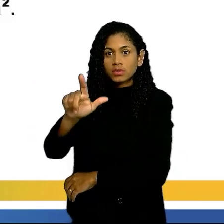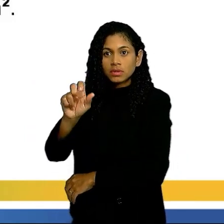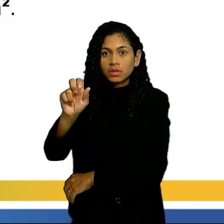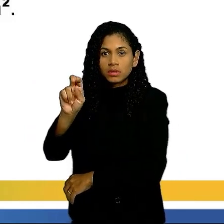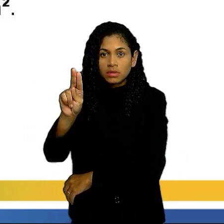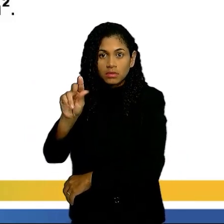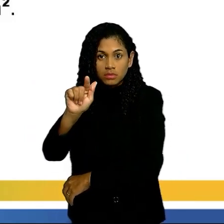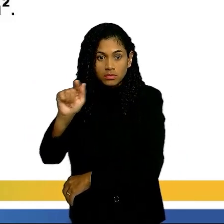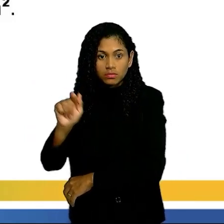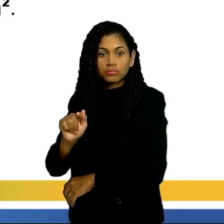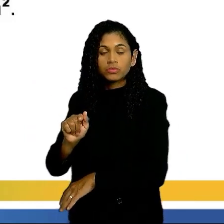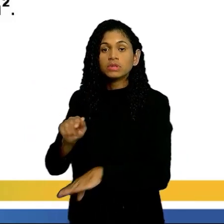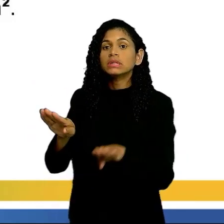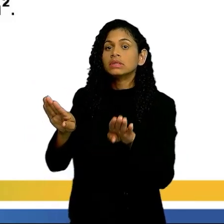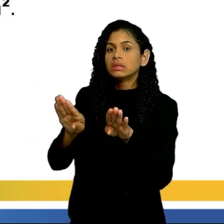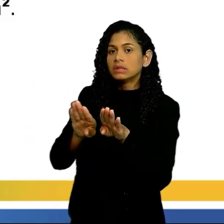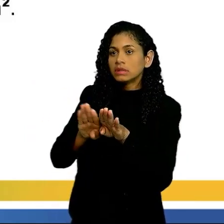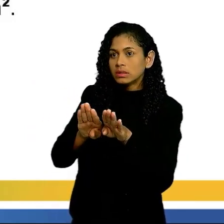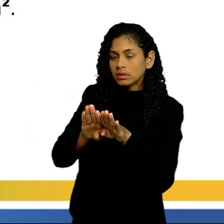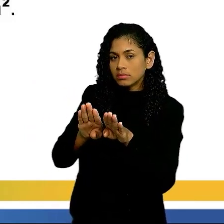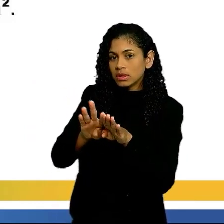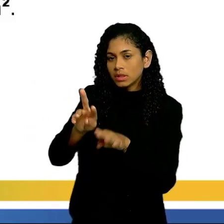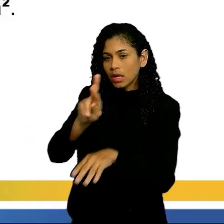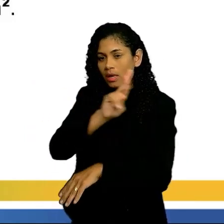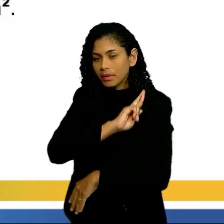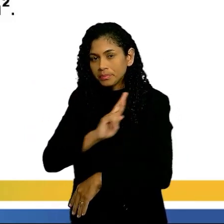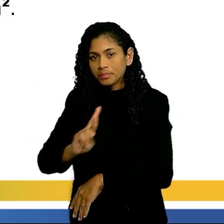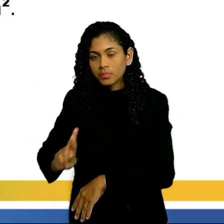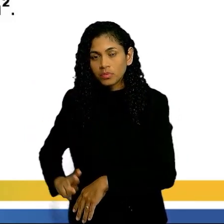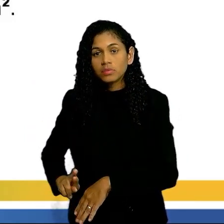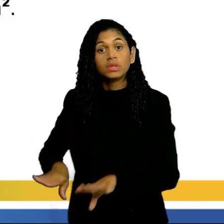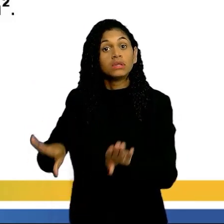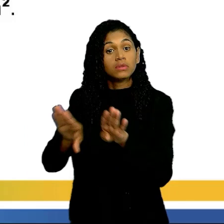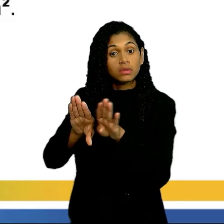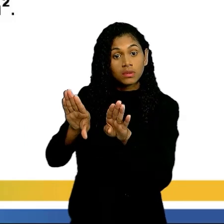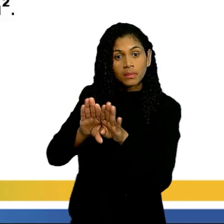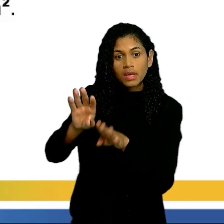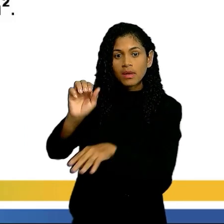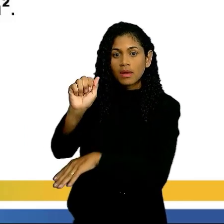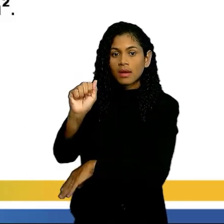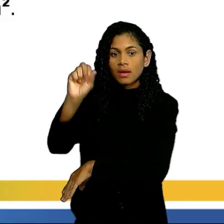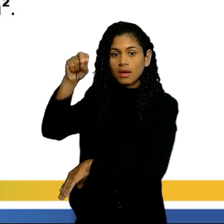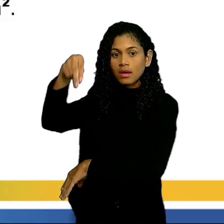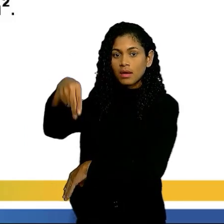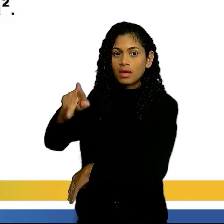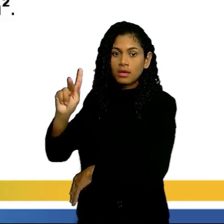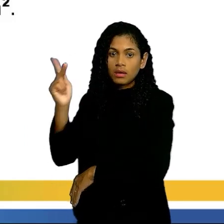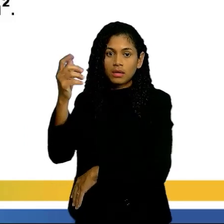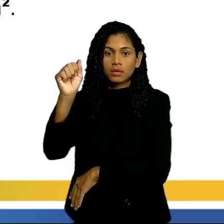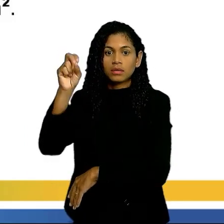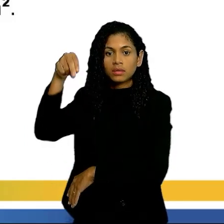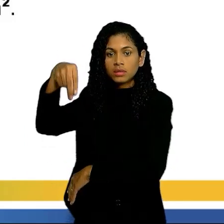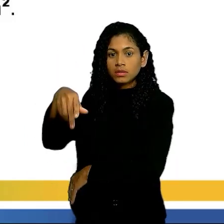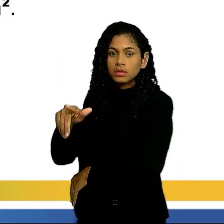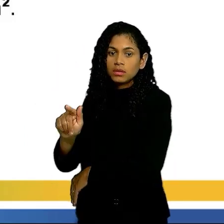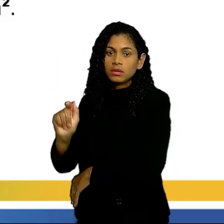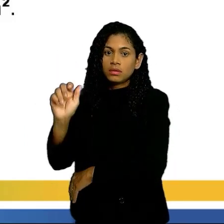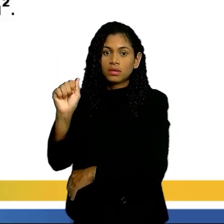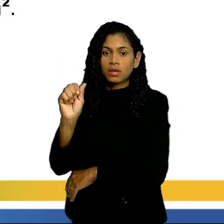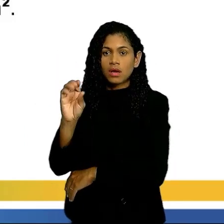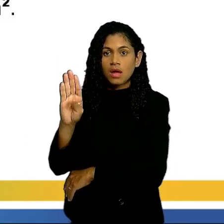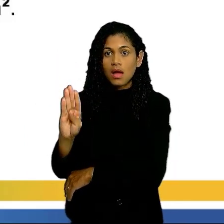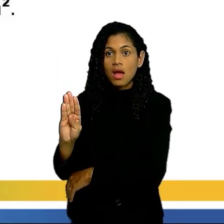e Anhangabaú. Uma maneira de estimar a quantidade de